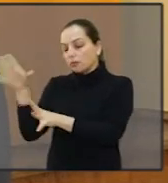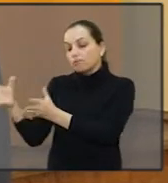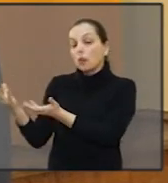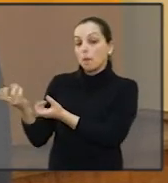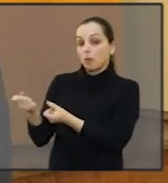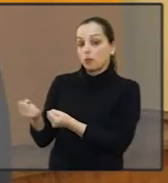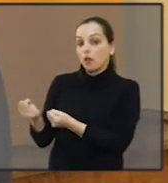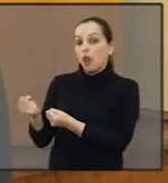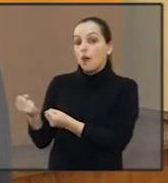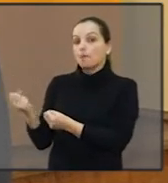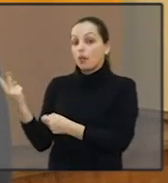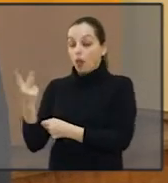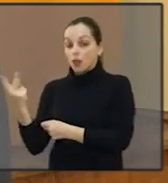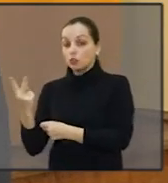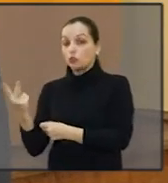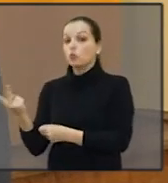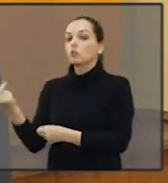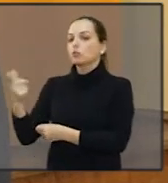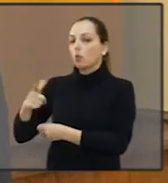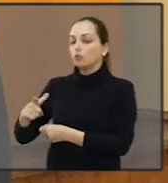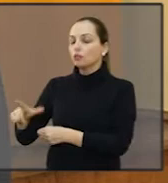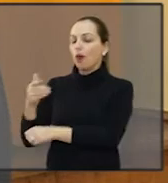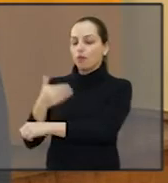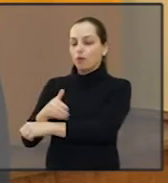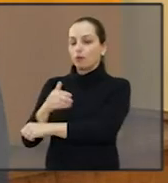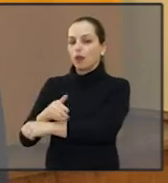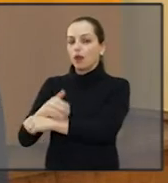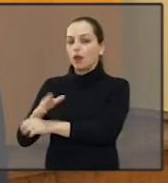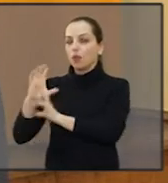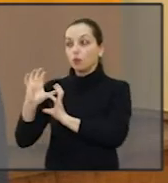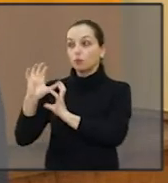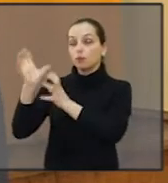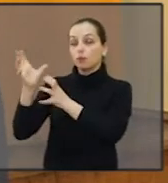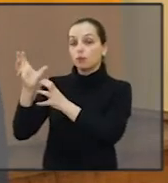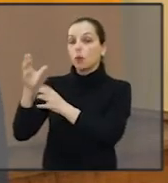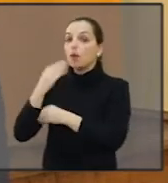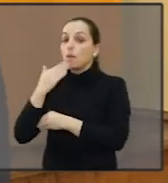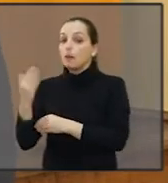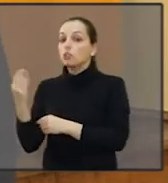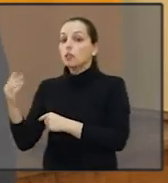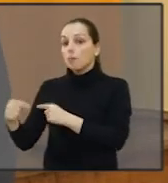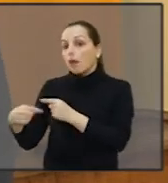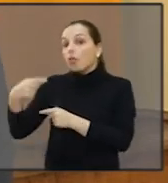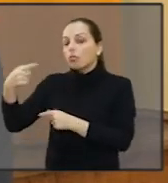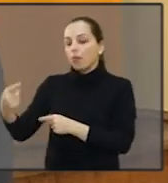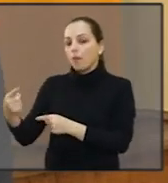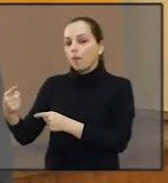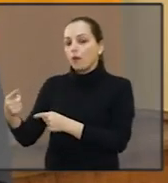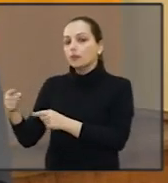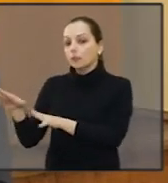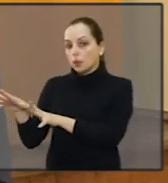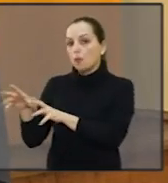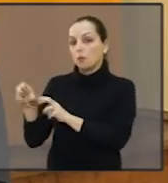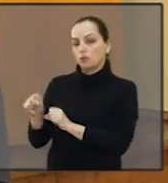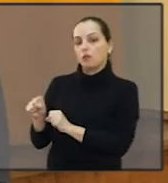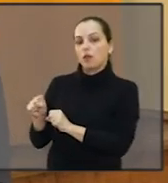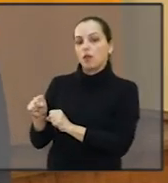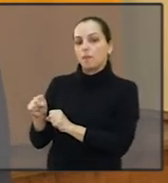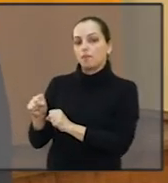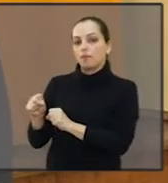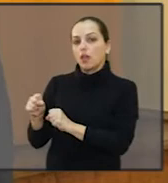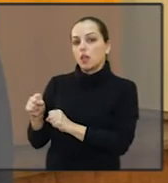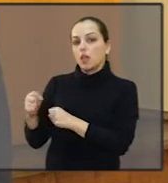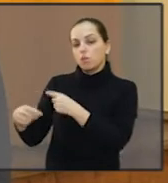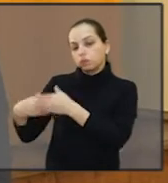e elas continuavam arremessando e pedia para o ônibus levar a gente para depois vir buscá-las. Aí passou 2